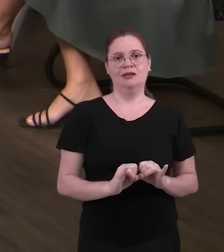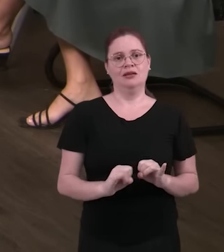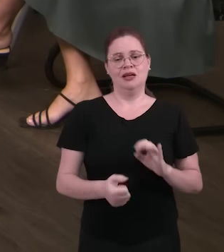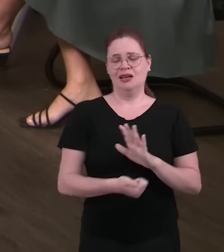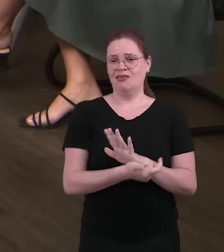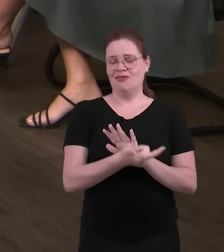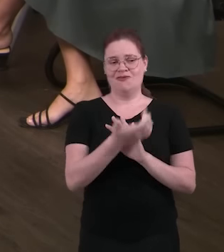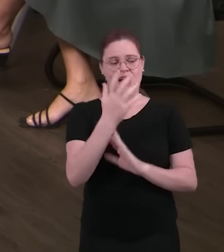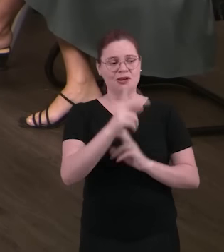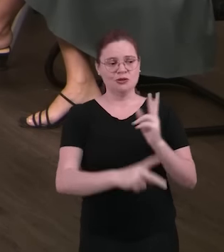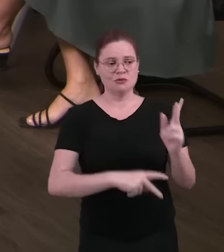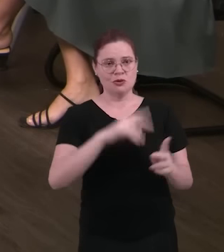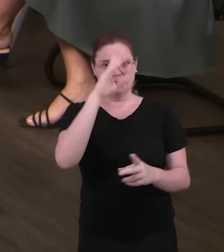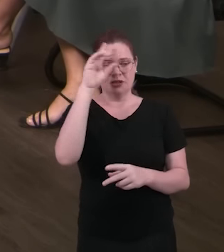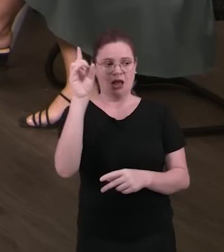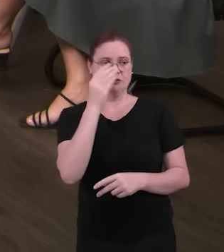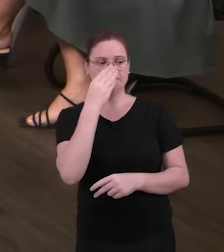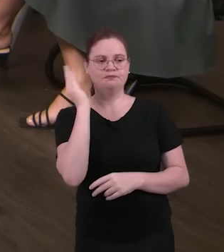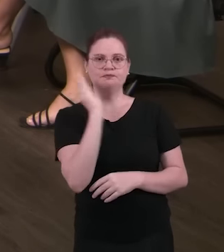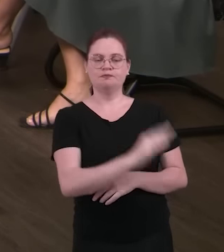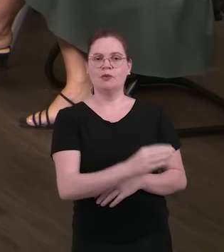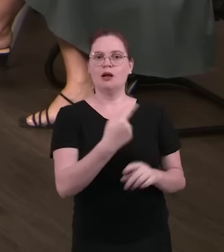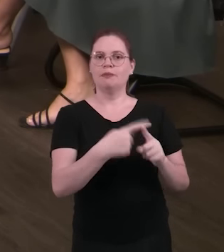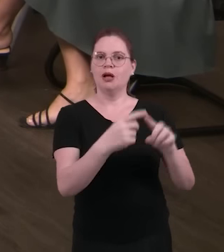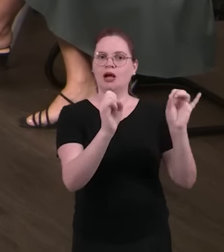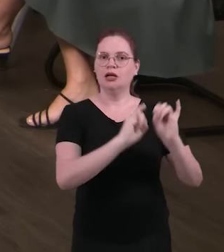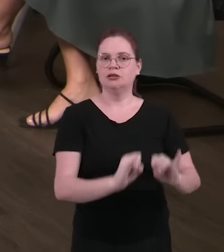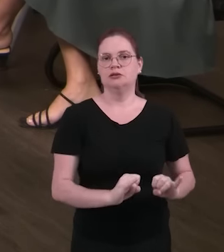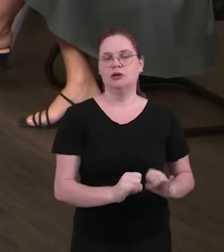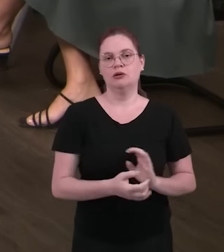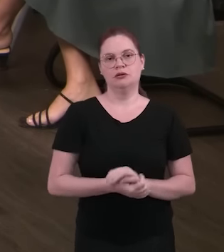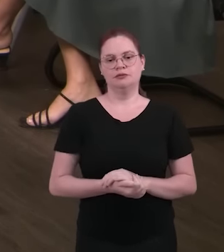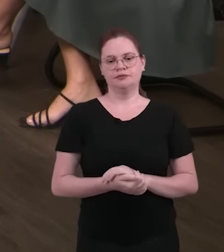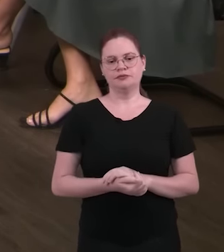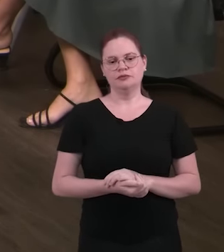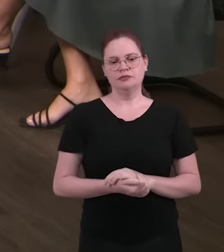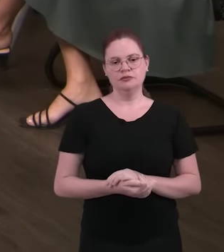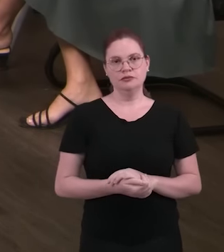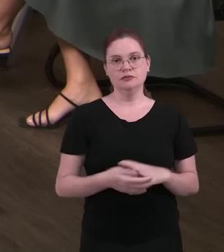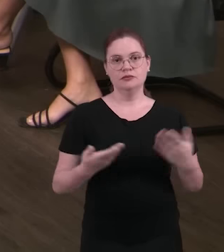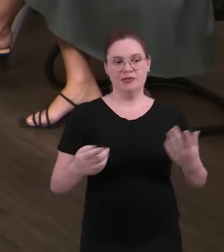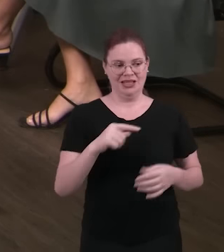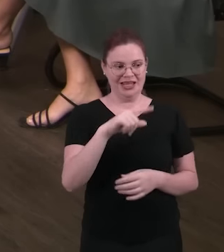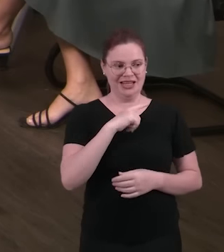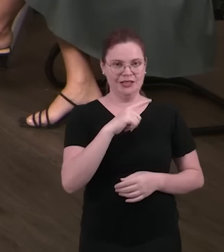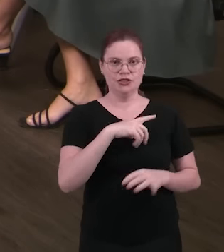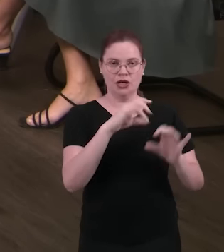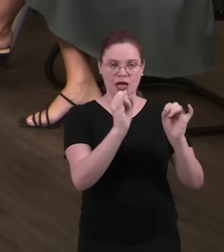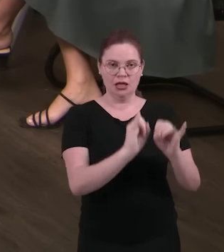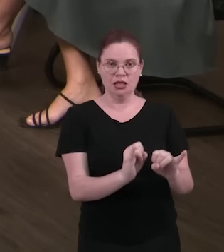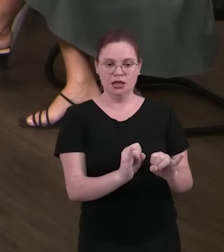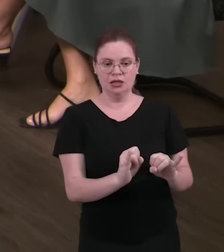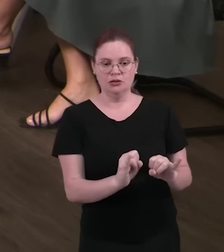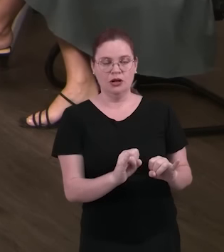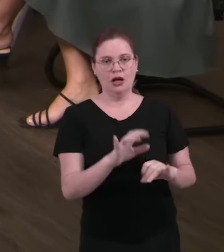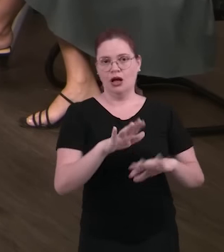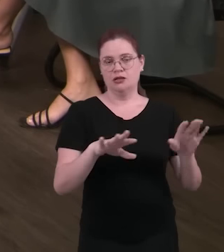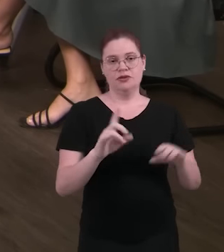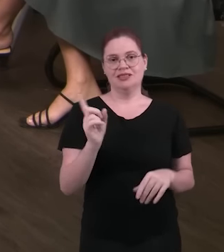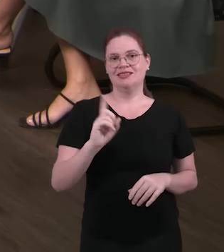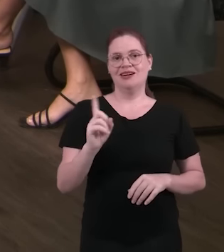causa da idolatria? E alguns poderiam perguntar: ele tinha algum ídolo? Não, ele não tinha ídolo. Não tinha nenhum